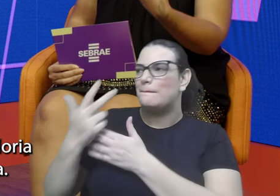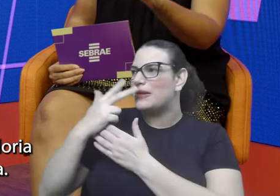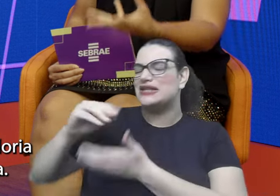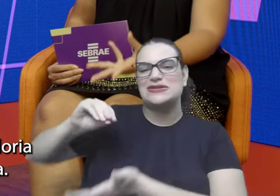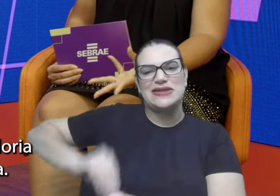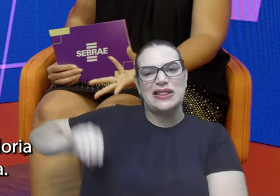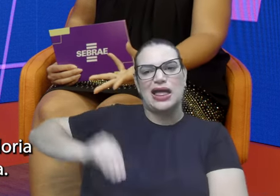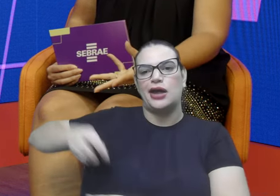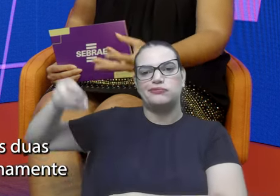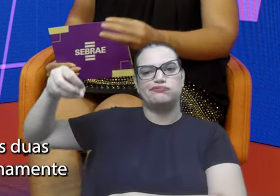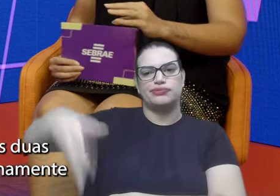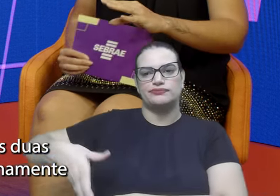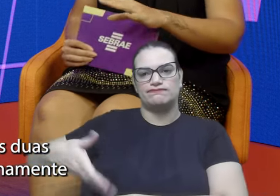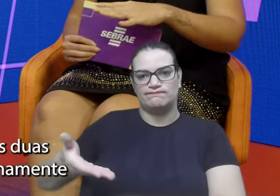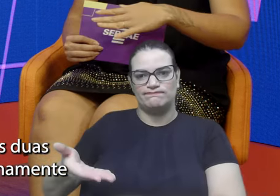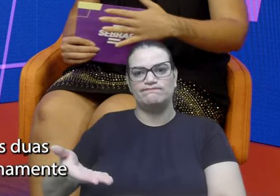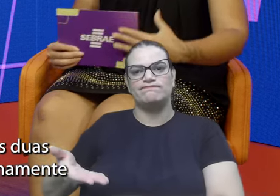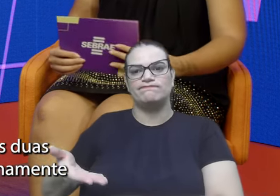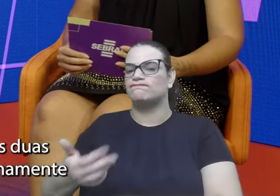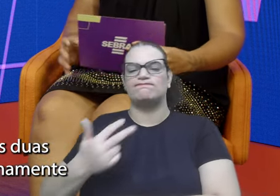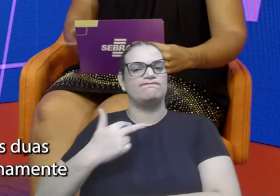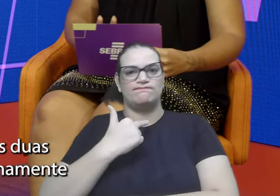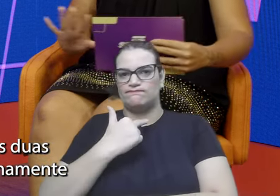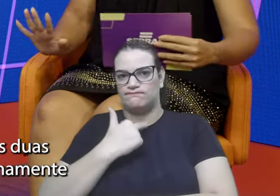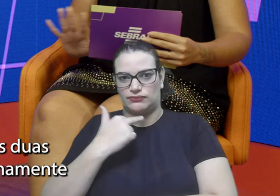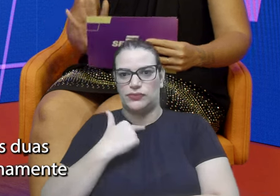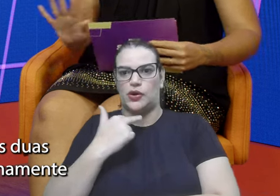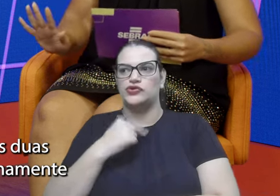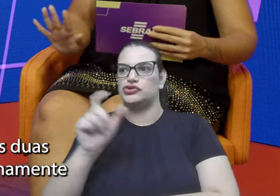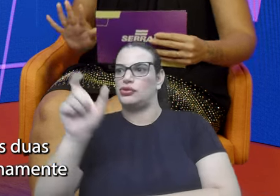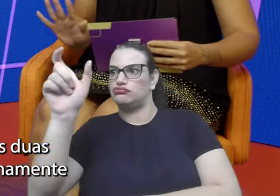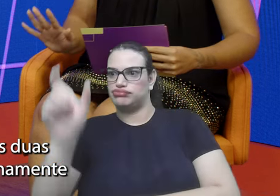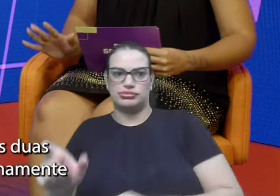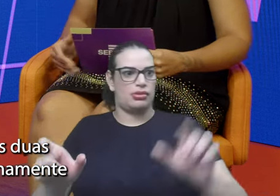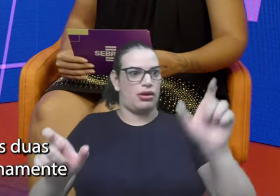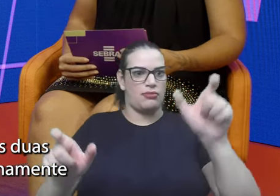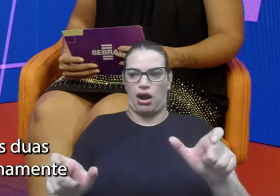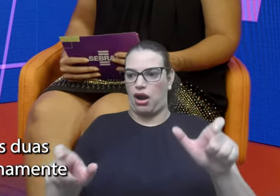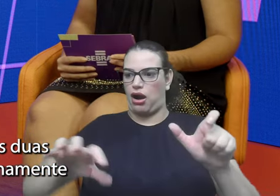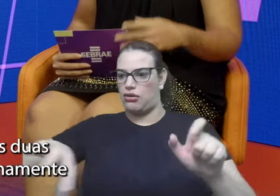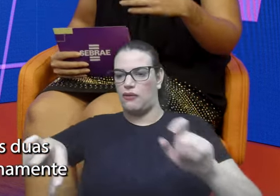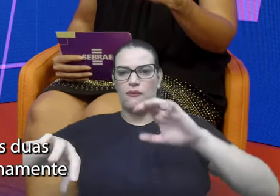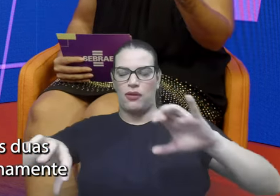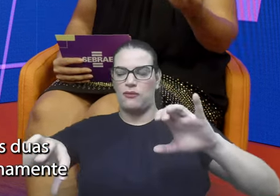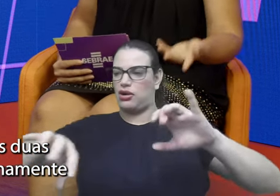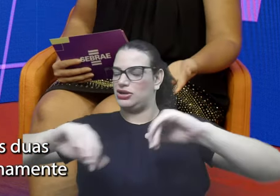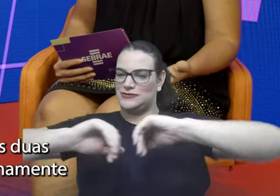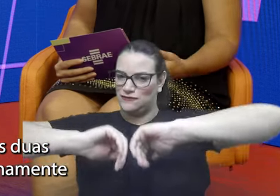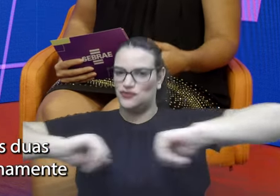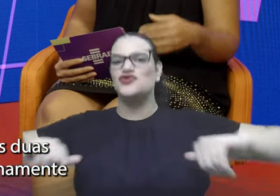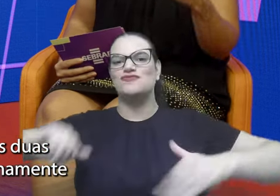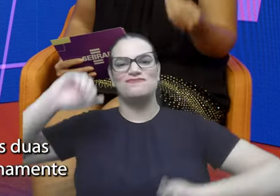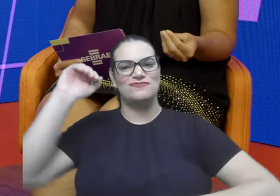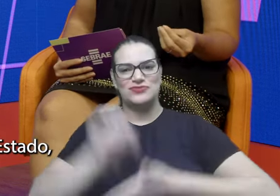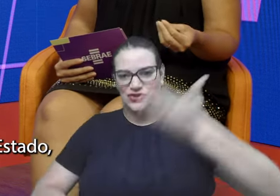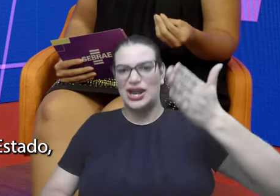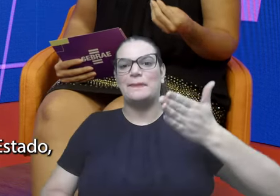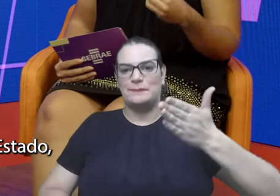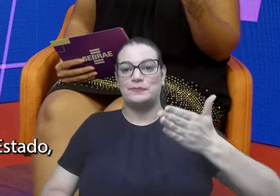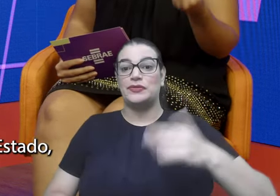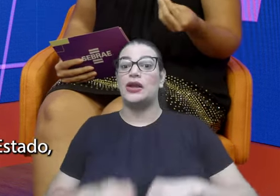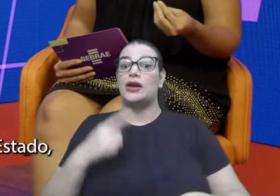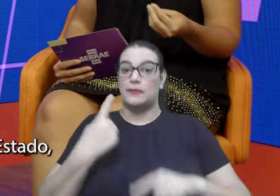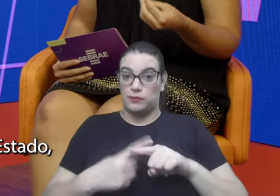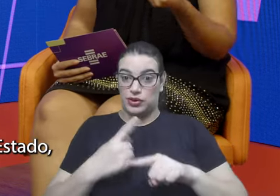mal remunerada então a gente precisa tirar essas duas noções porque é também é extremamente